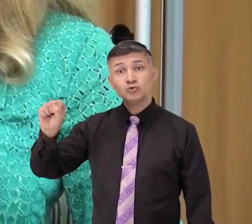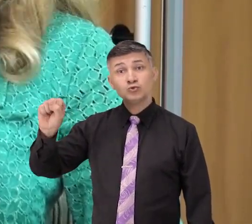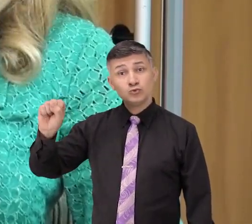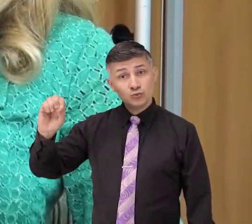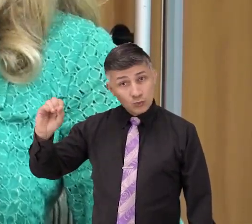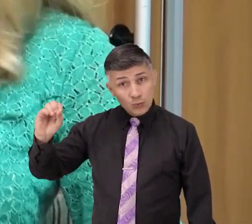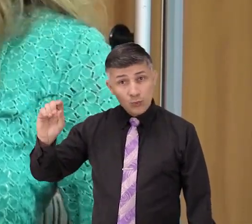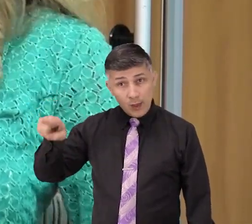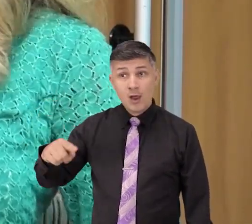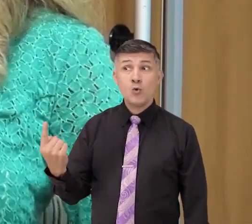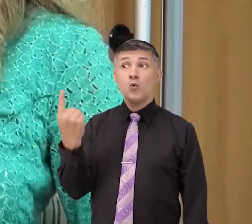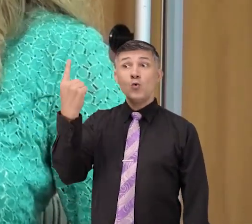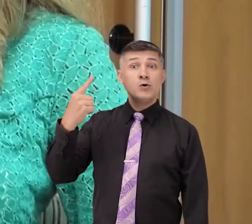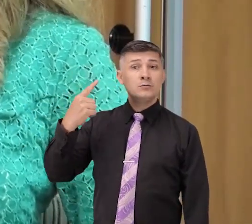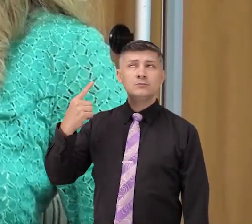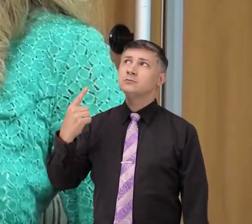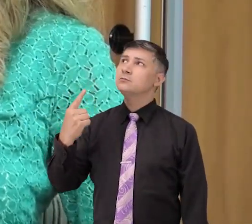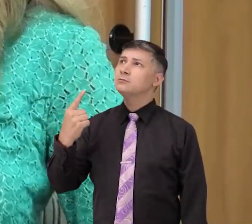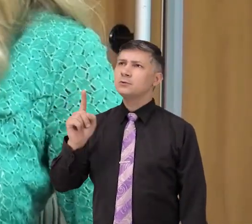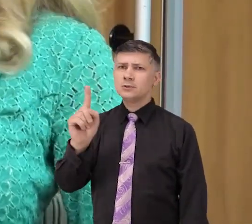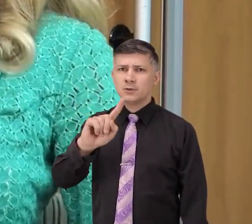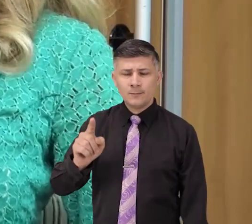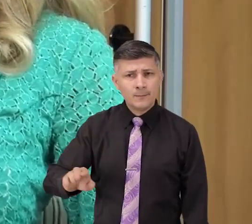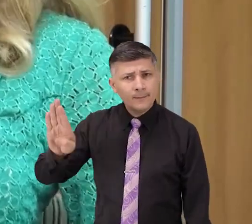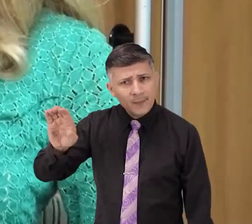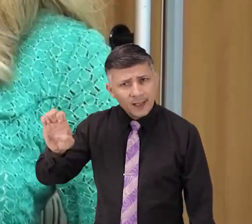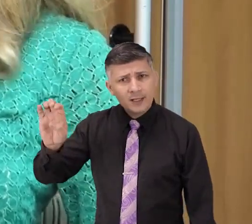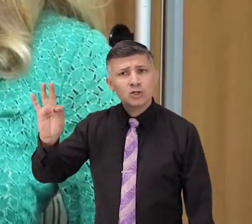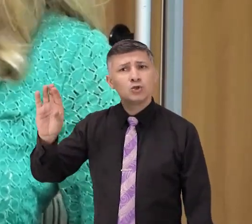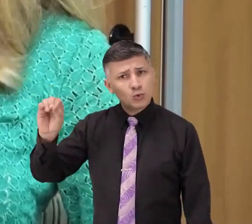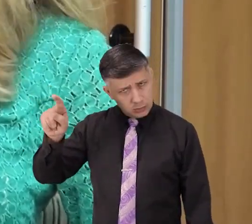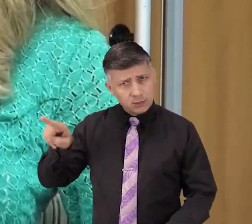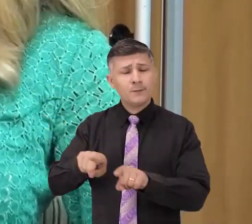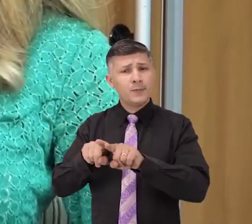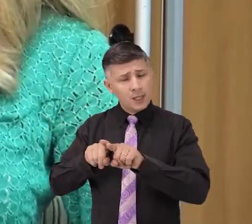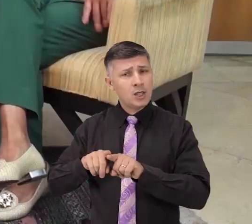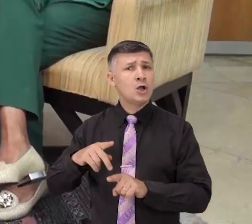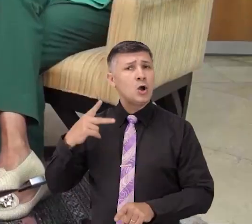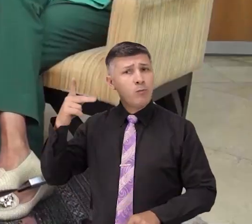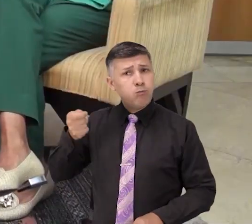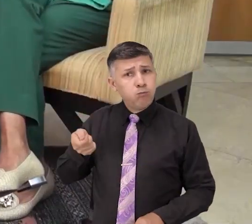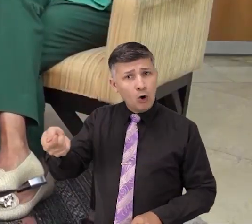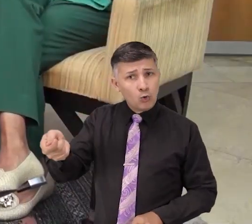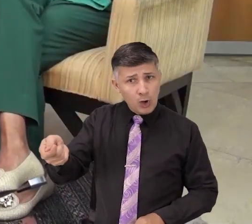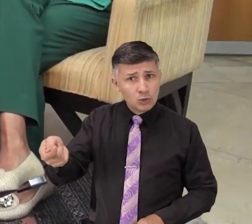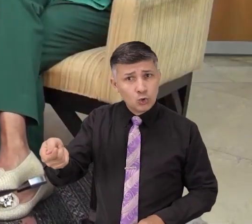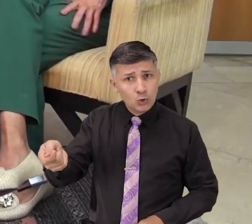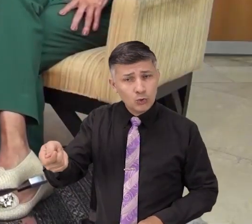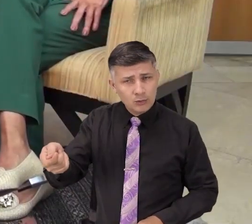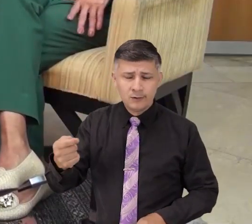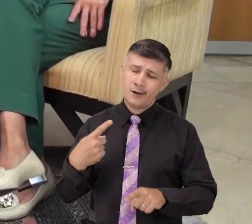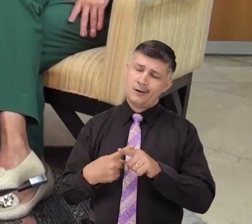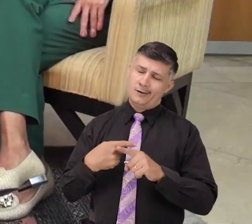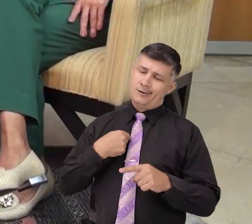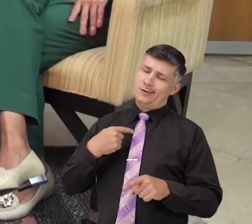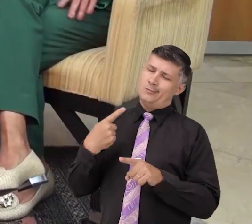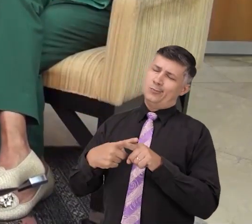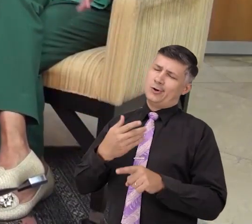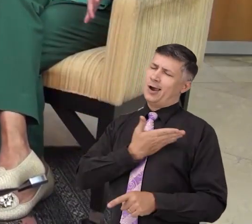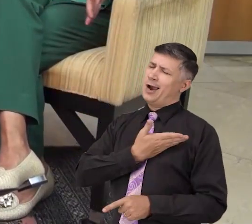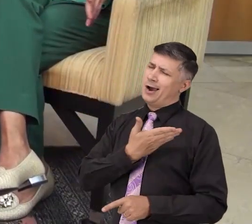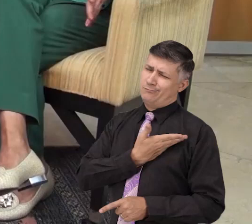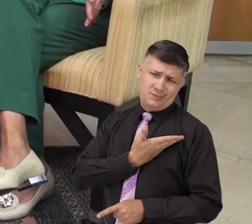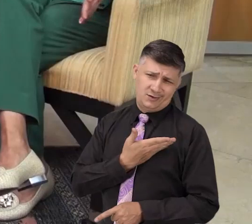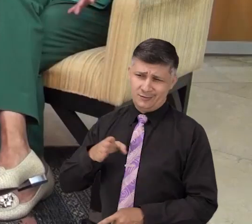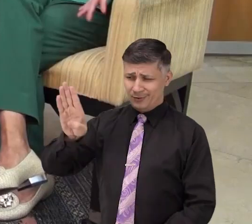turma, né? Éramos os únicos advogados. Não, Beto ainda foi procurador. Eu estou chamando de Beto, gente, mas é porque realmente